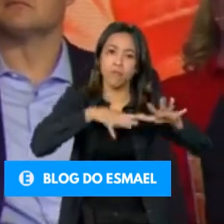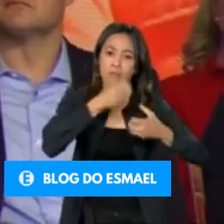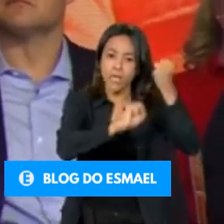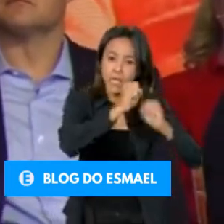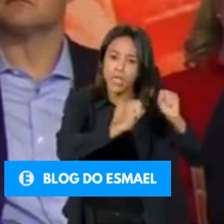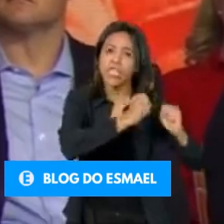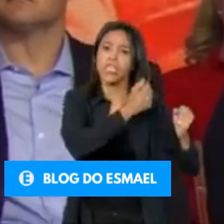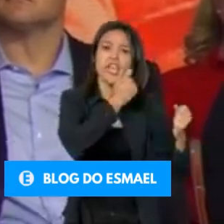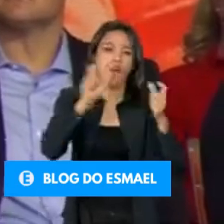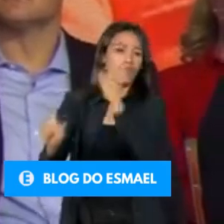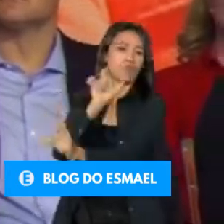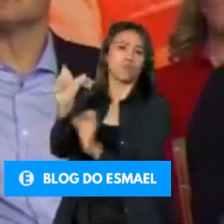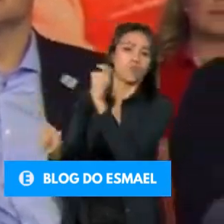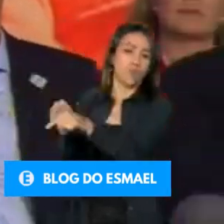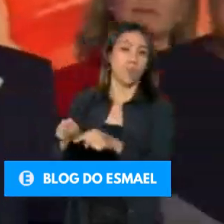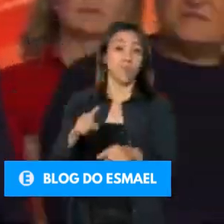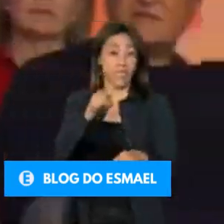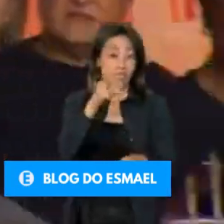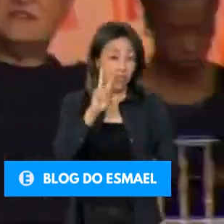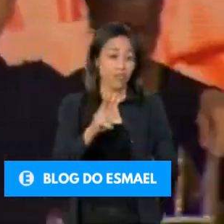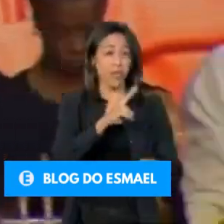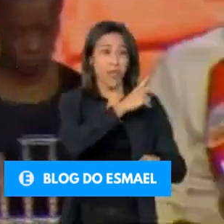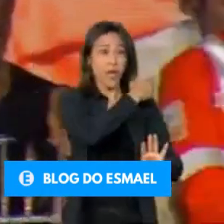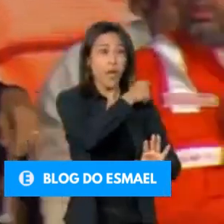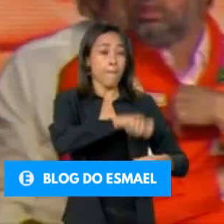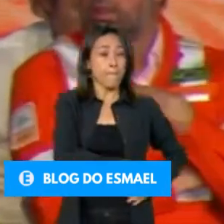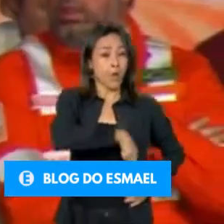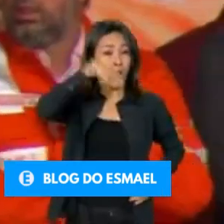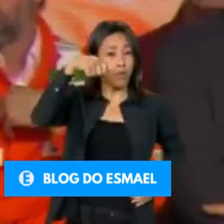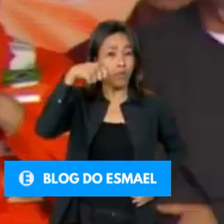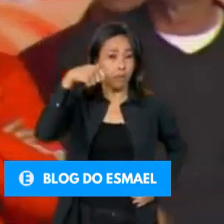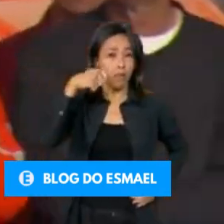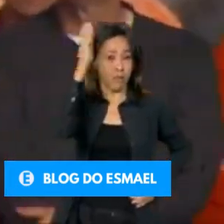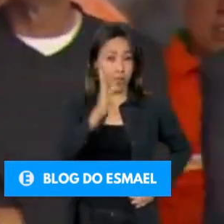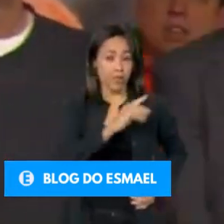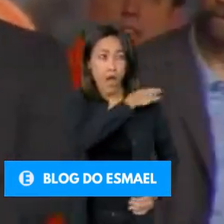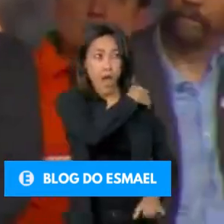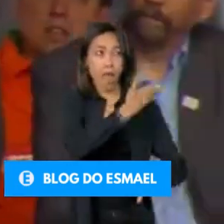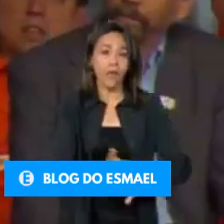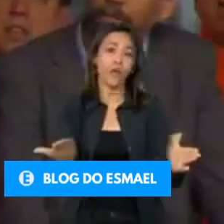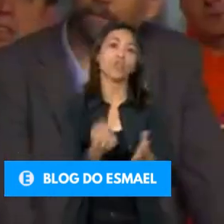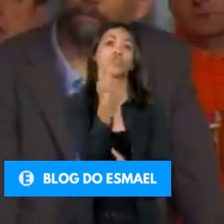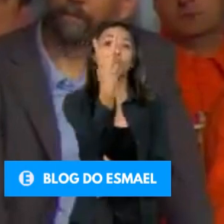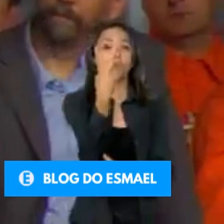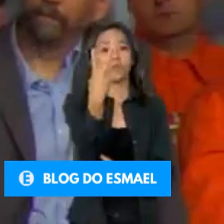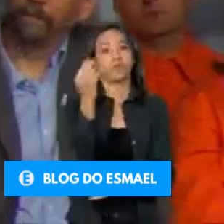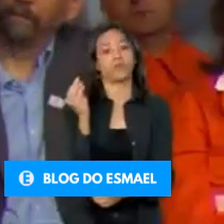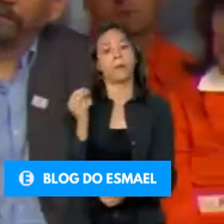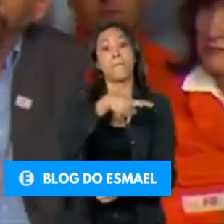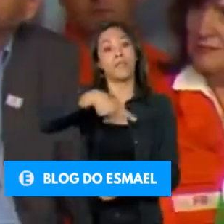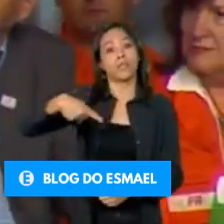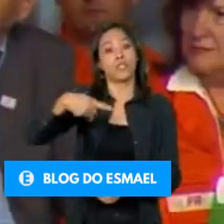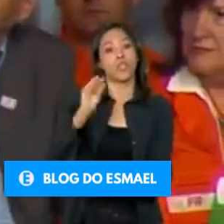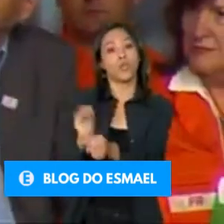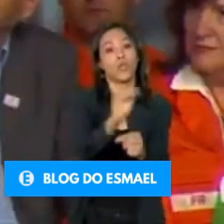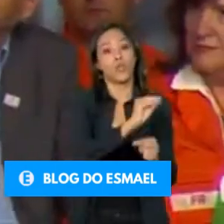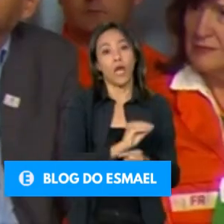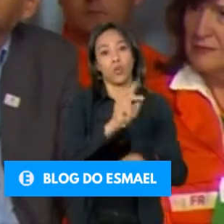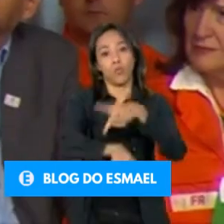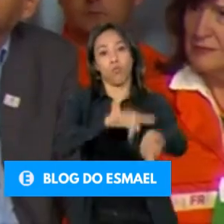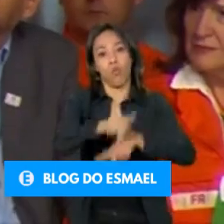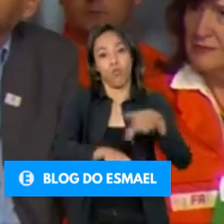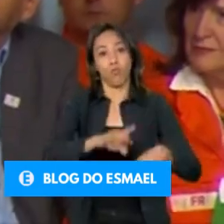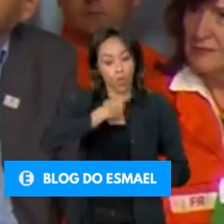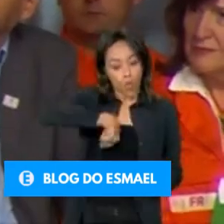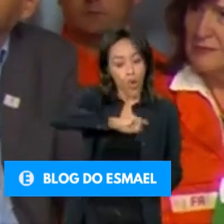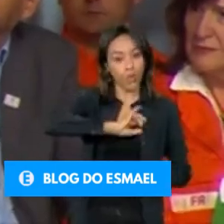proclamação da República até os dias de hoje, só teve 2 presidentes que cuidaram da questão social nesse país. Fomos nós